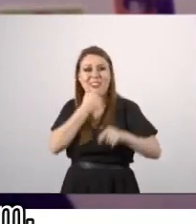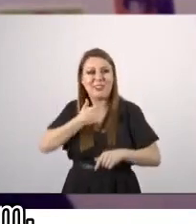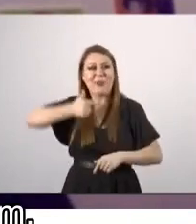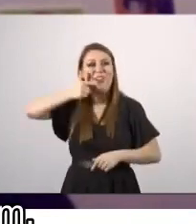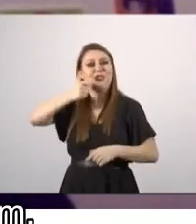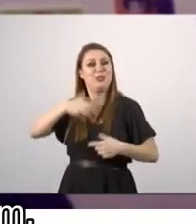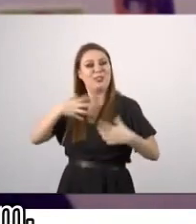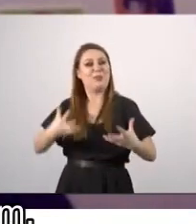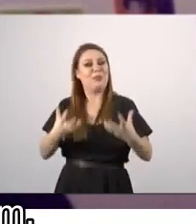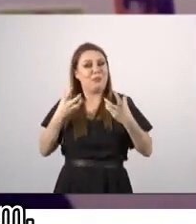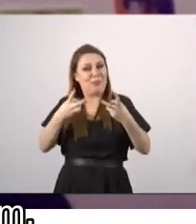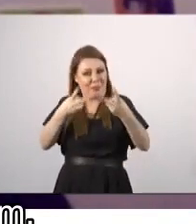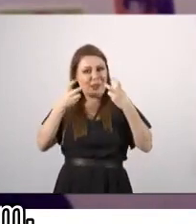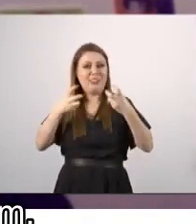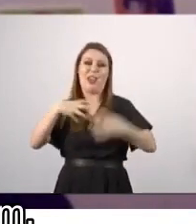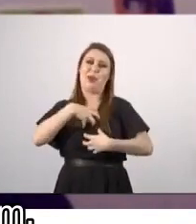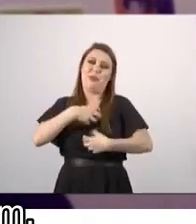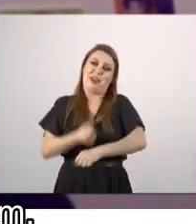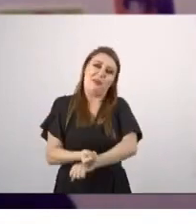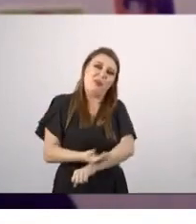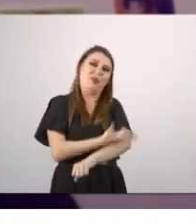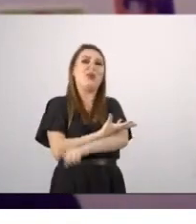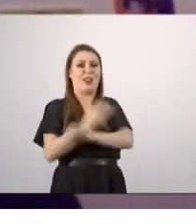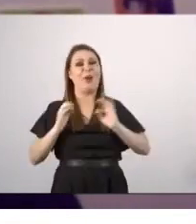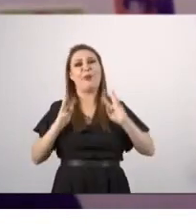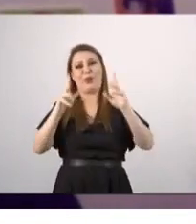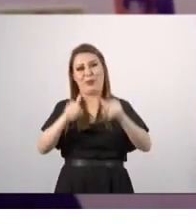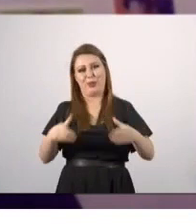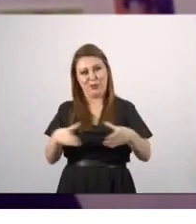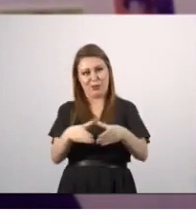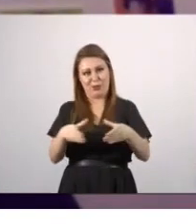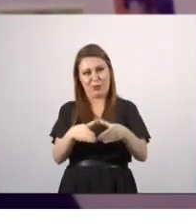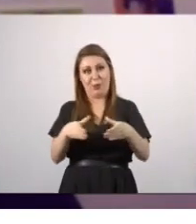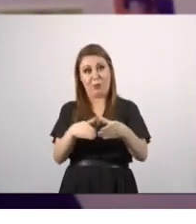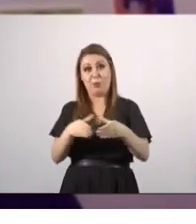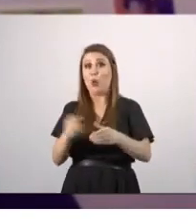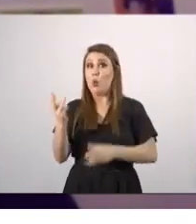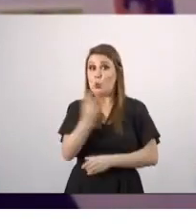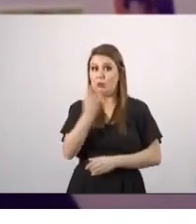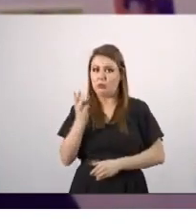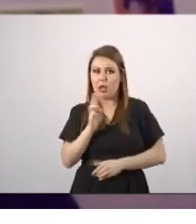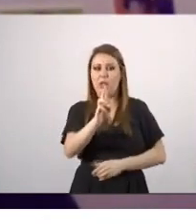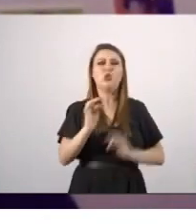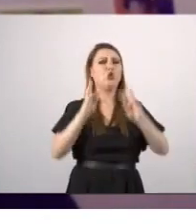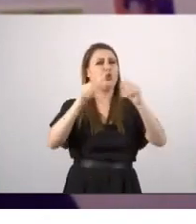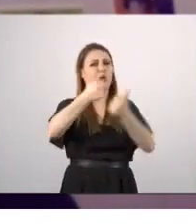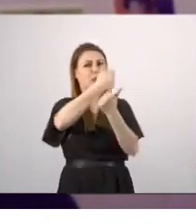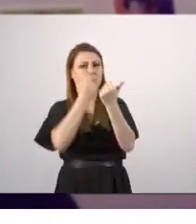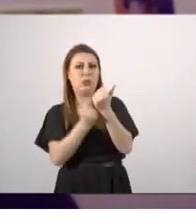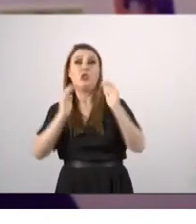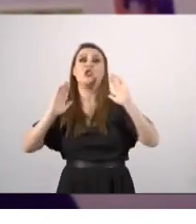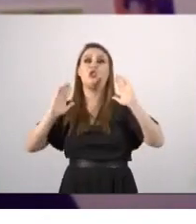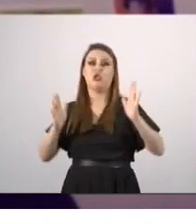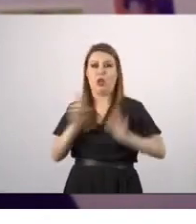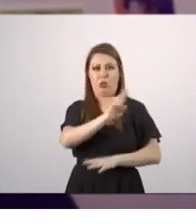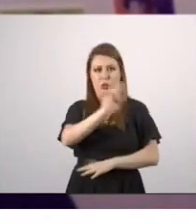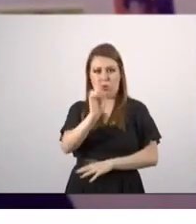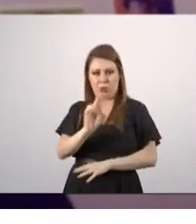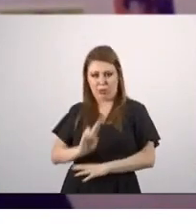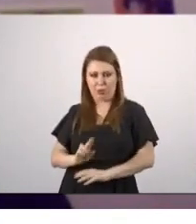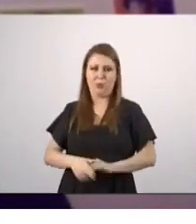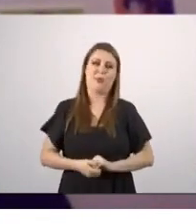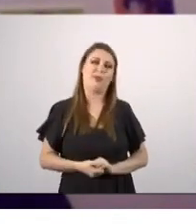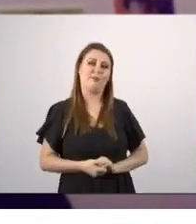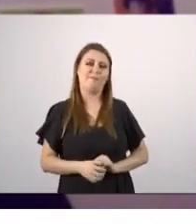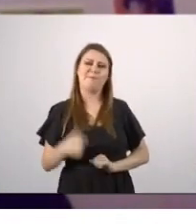que nos deixa muito emocionado, ele e toda a equipe. E em seus nomes, todas as demais autoridades já nominadas nesse evento. É uma